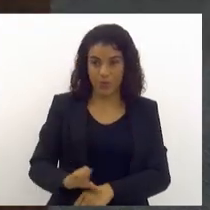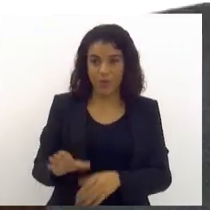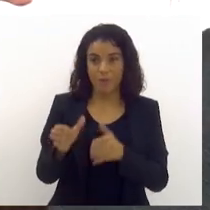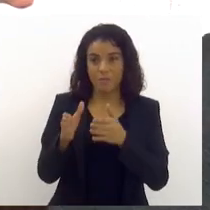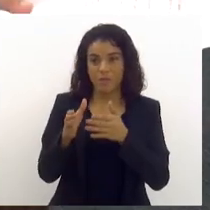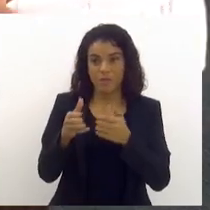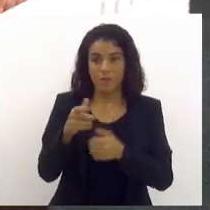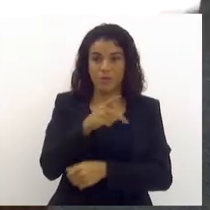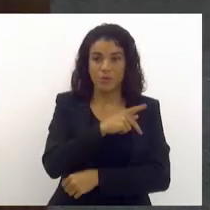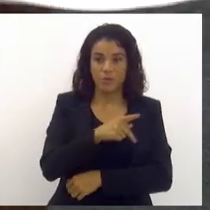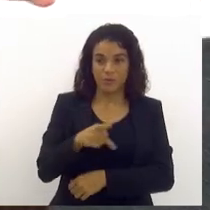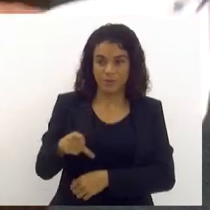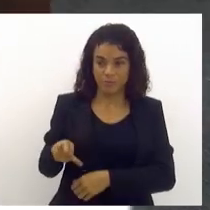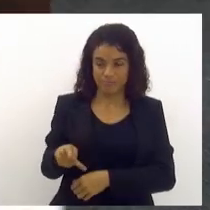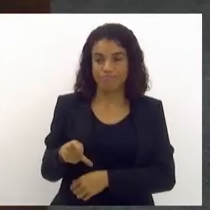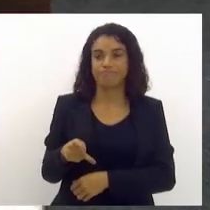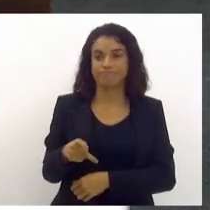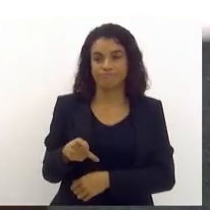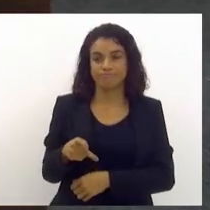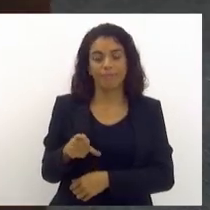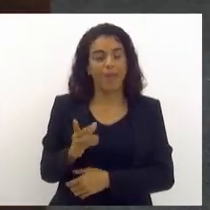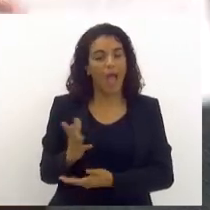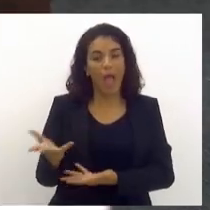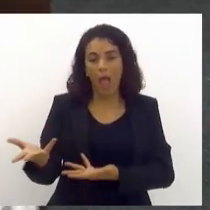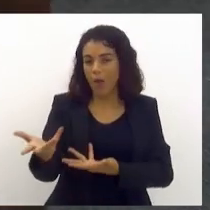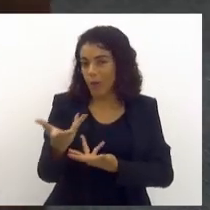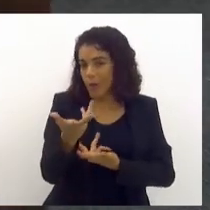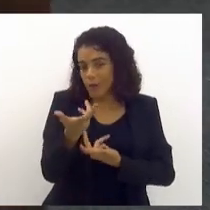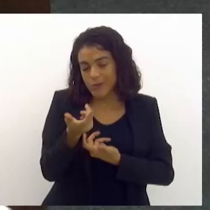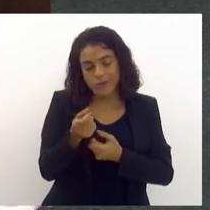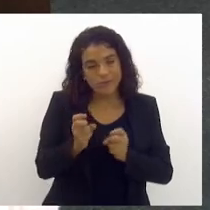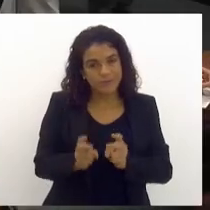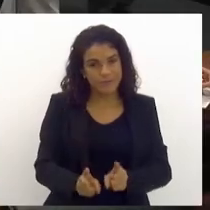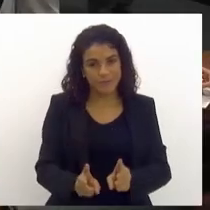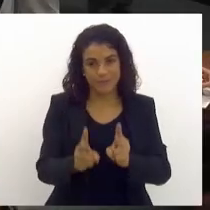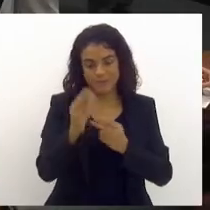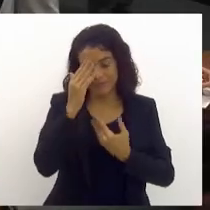foi muito gentil conosco, acolhedora como sempre. Obrigada, tia Ju.